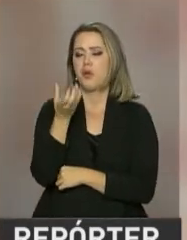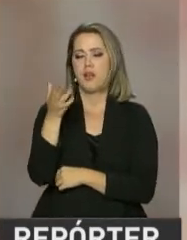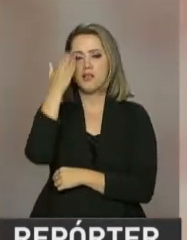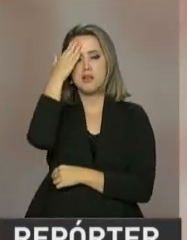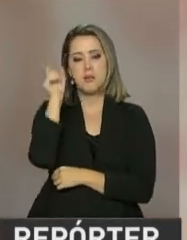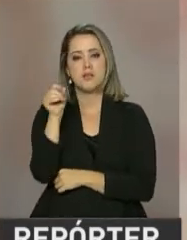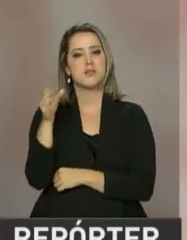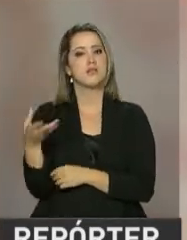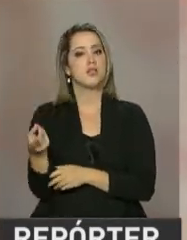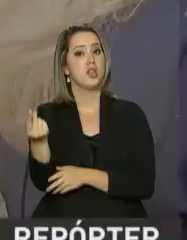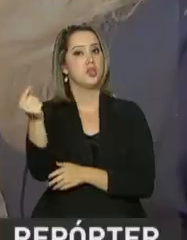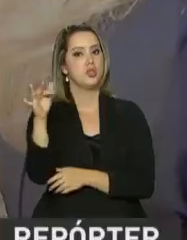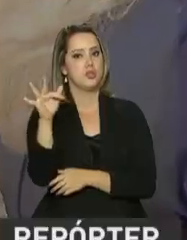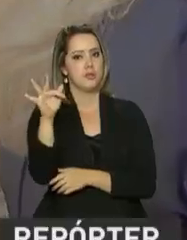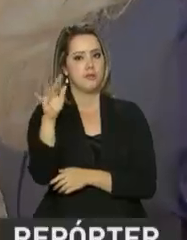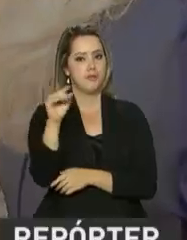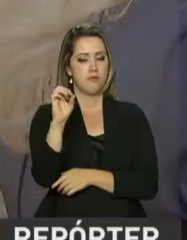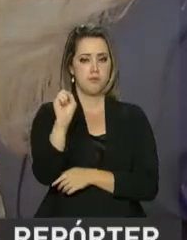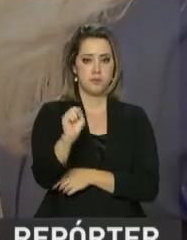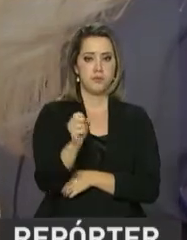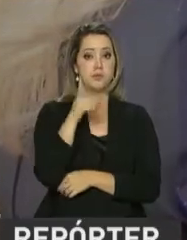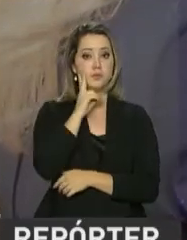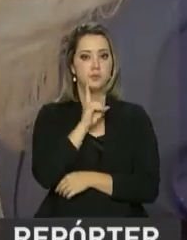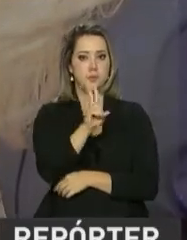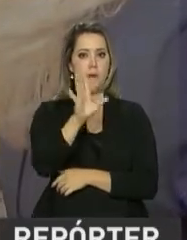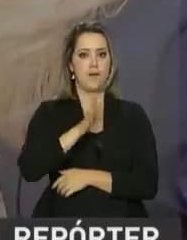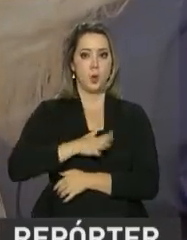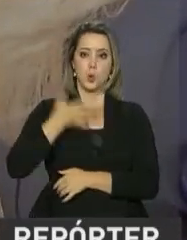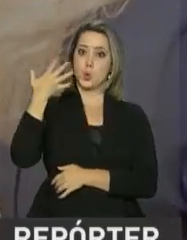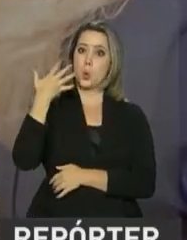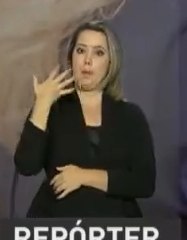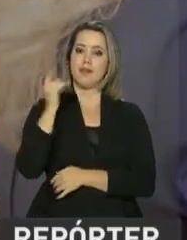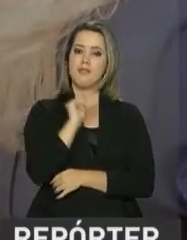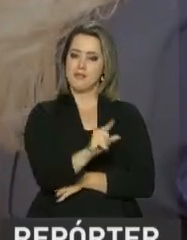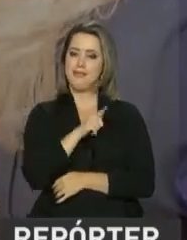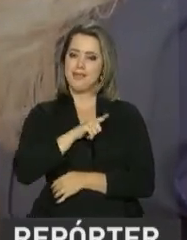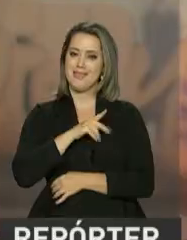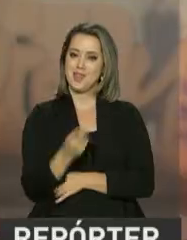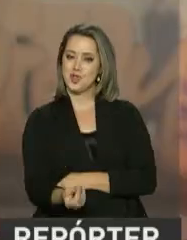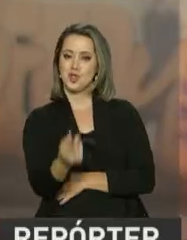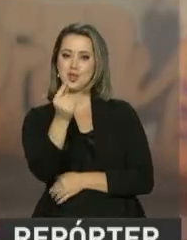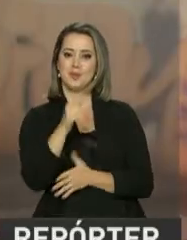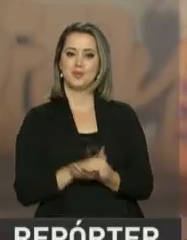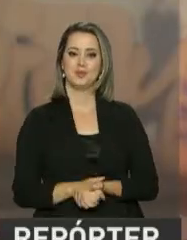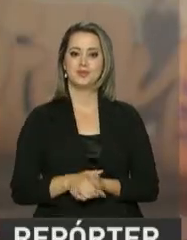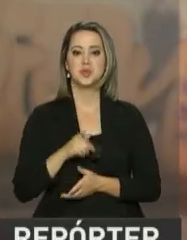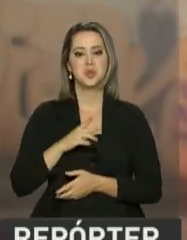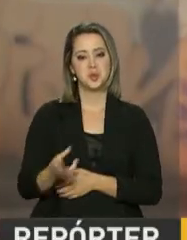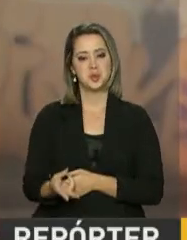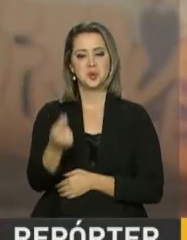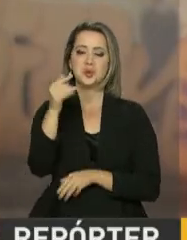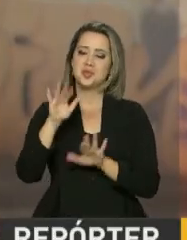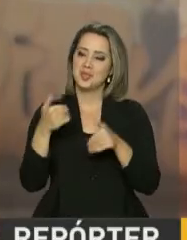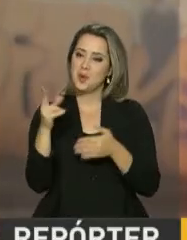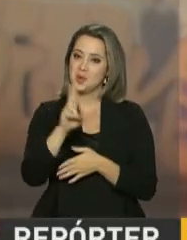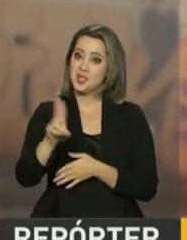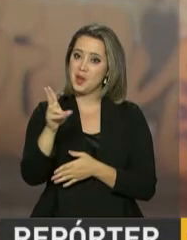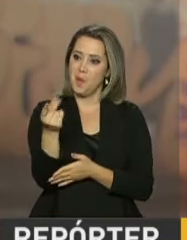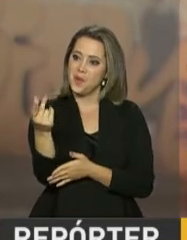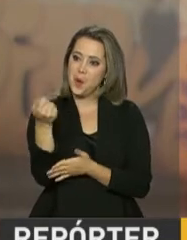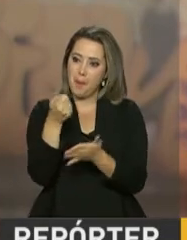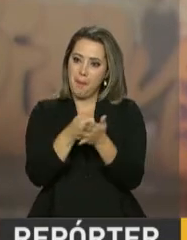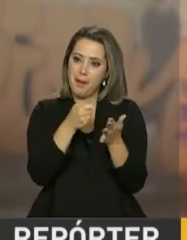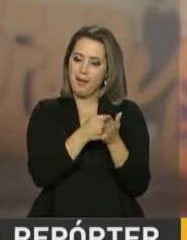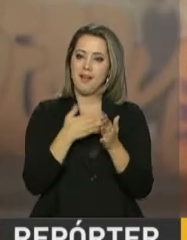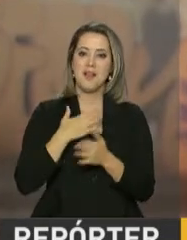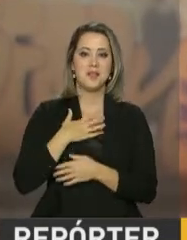saldo na conta inativa do fgts e para a surpresa dela eu tinha um falou então eu utilizei o valor a